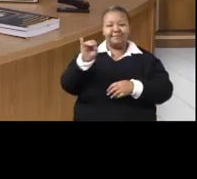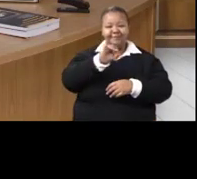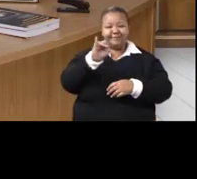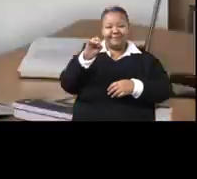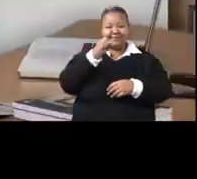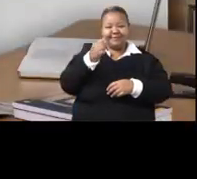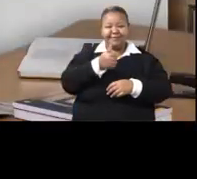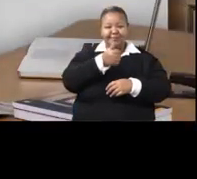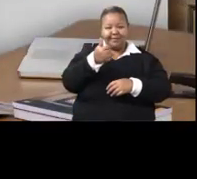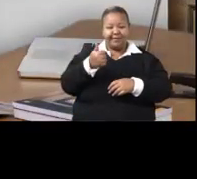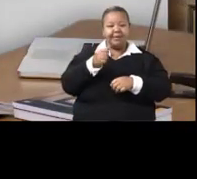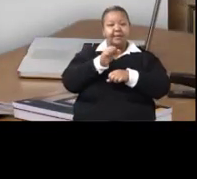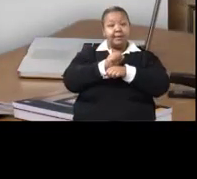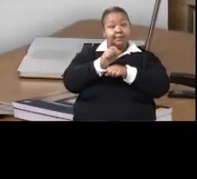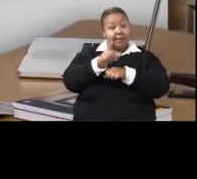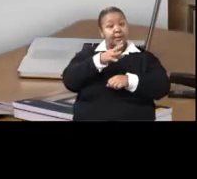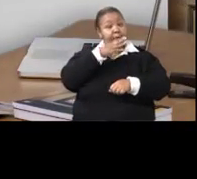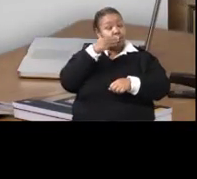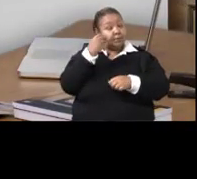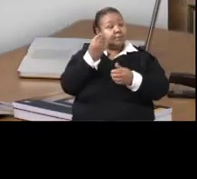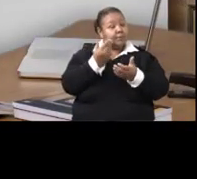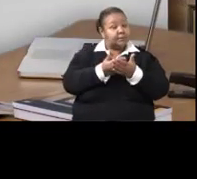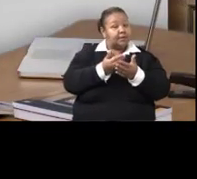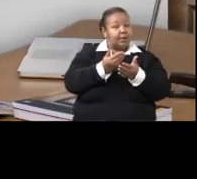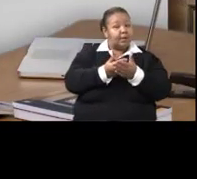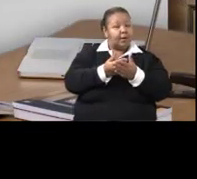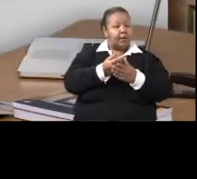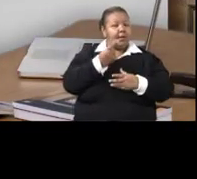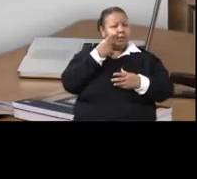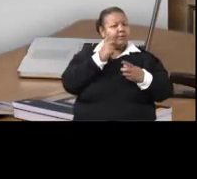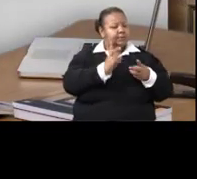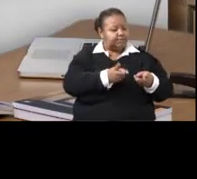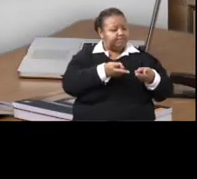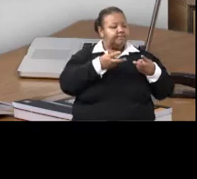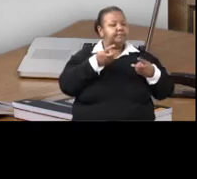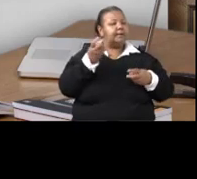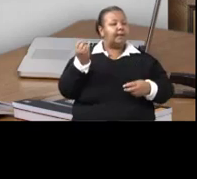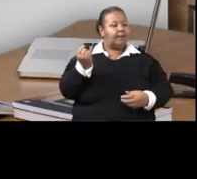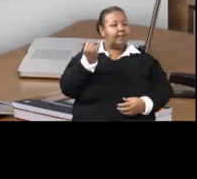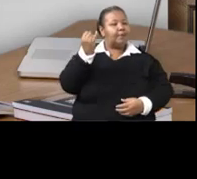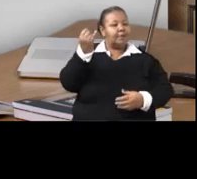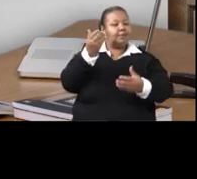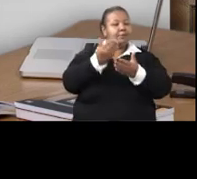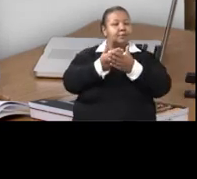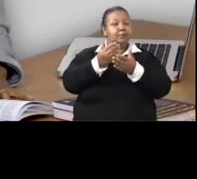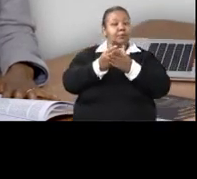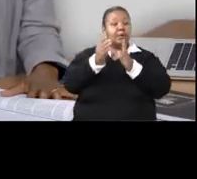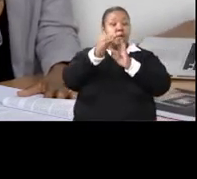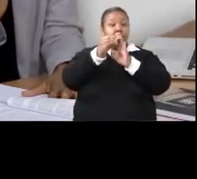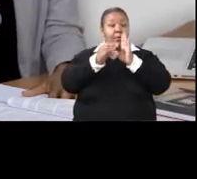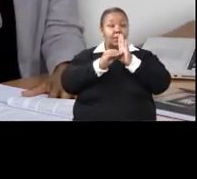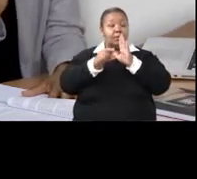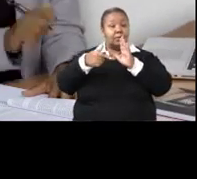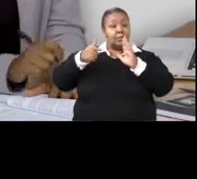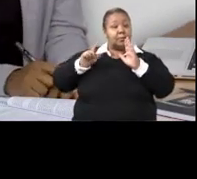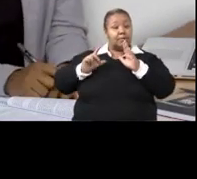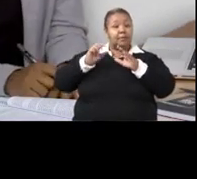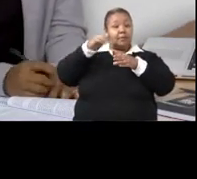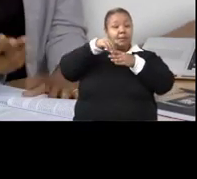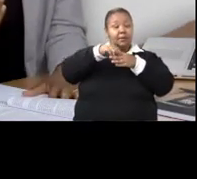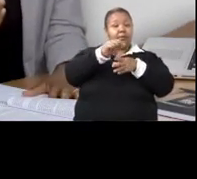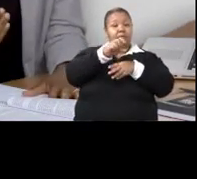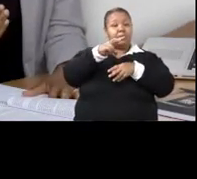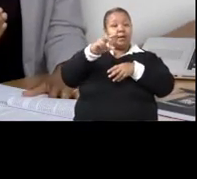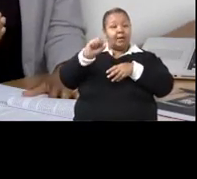Olá, tudo bem? Espero que esteja gostando dessa aula. Como você pôde perceber, é muito importante estudar o conteúdo da pré-aula no ambiente